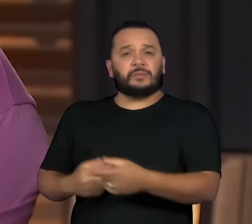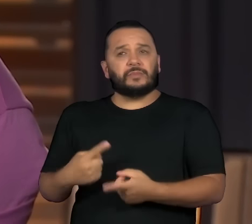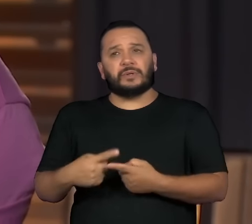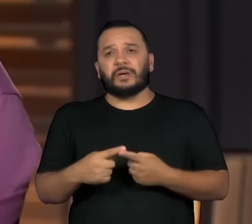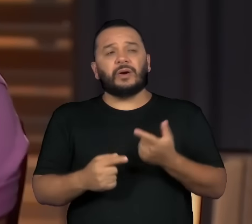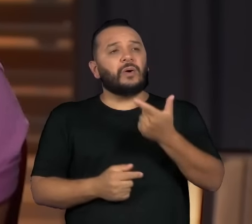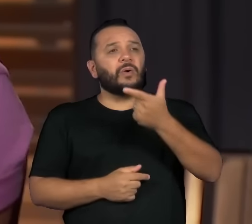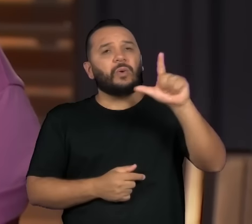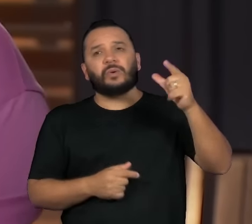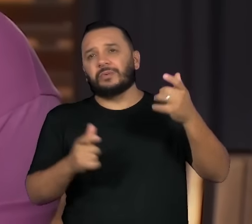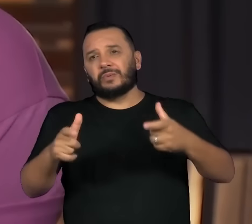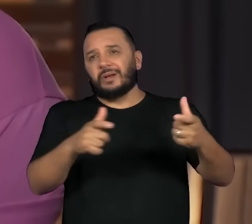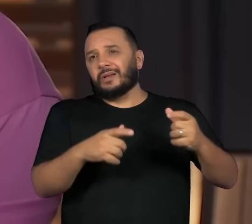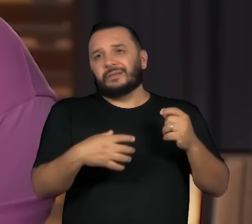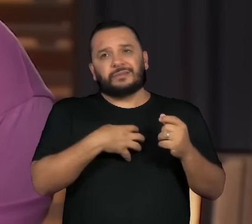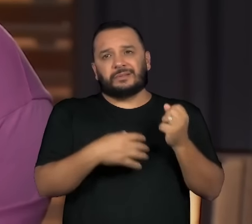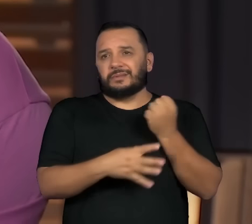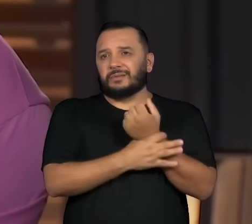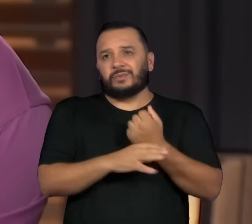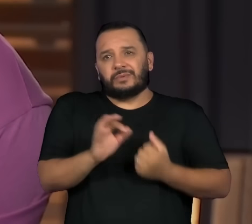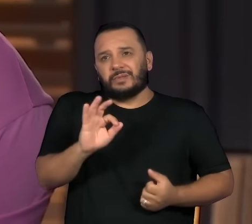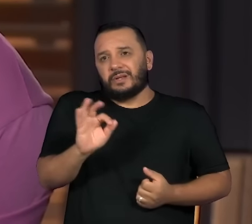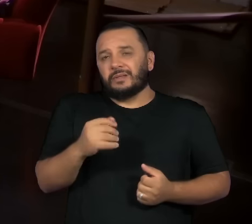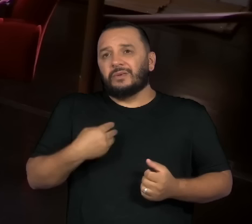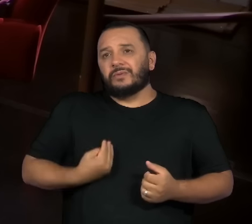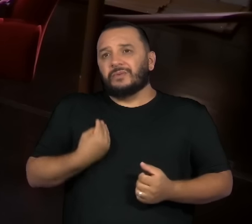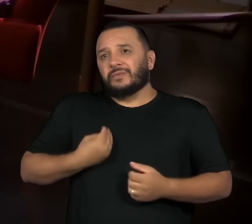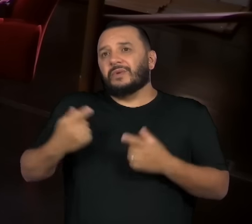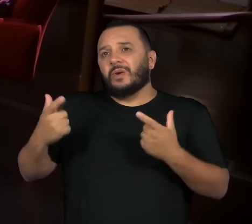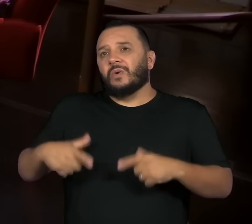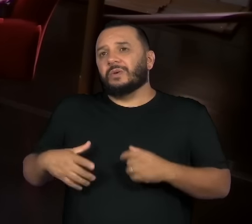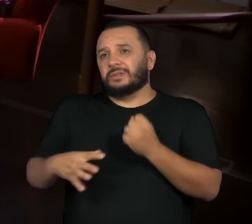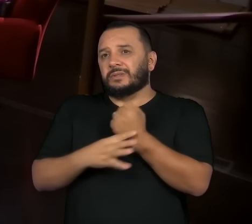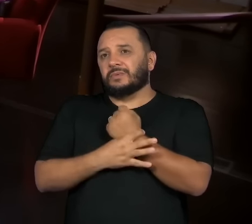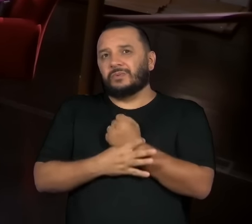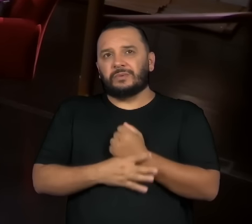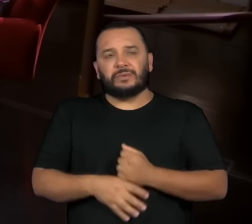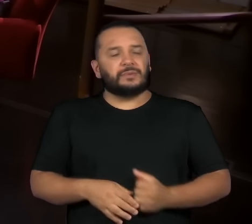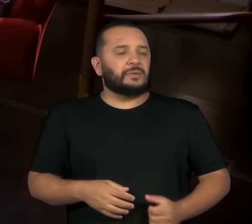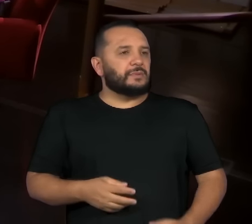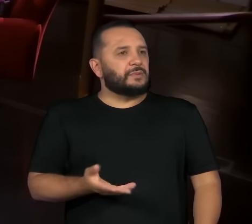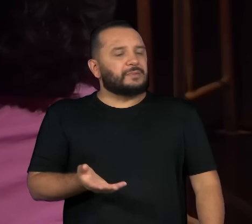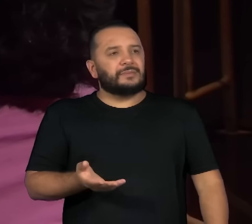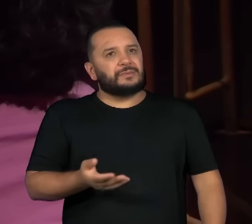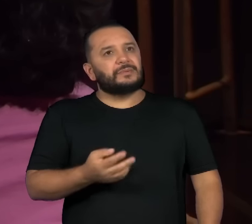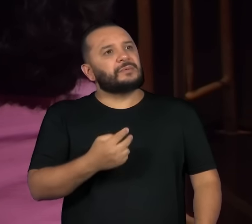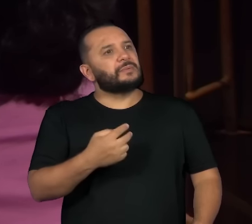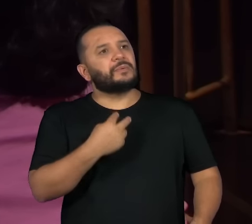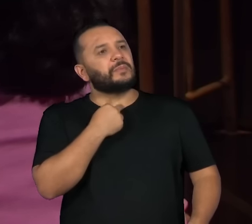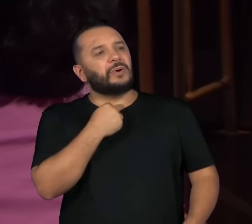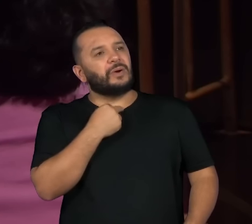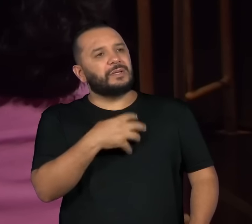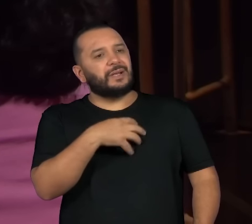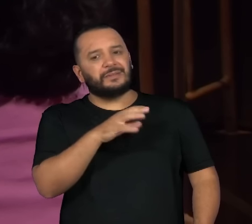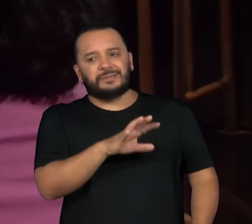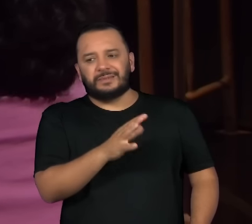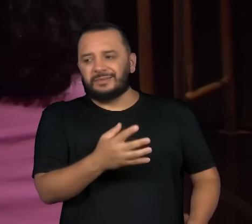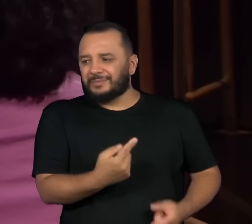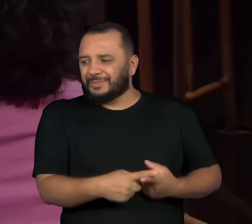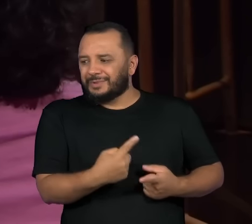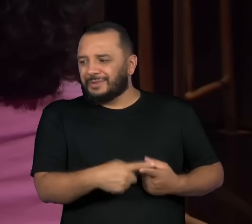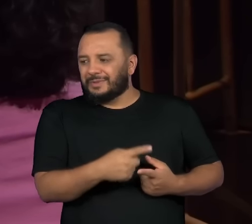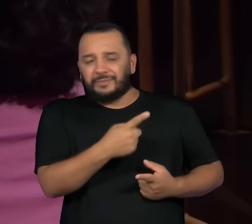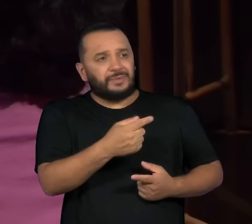outros cantos. É claro. Tem que viver onde se sente seguro. Não devia ser assim, porque você só é quem você é. Você só